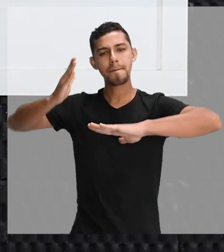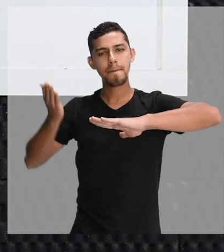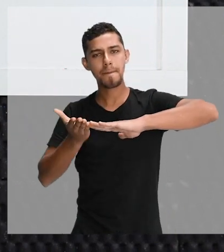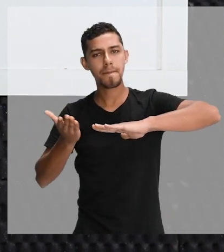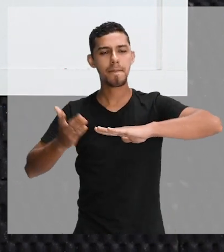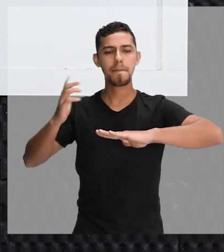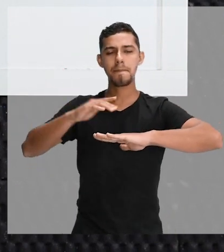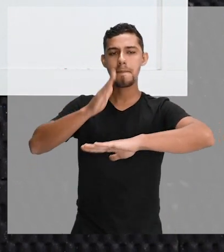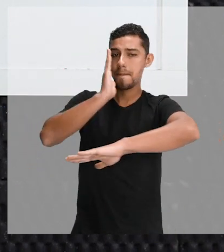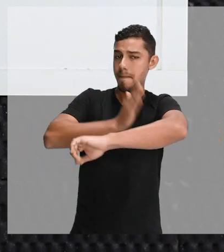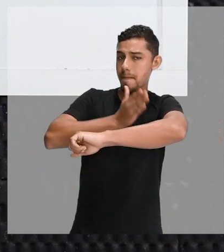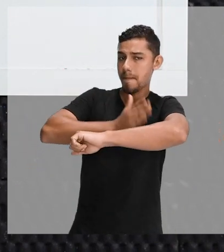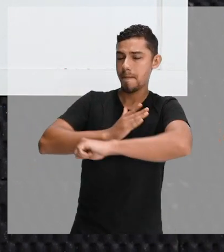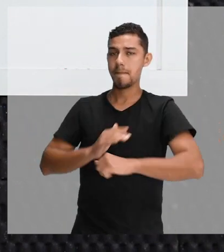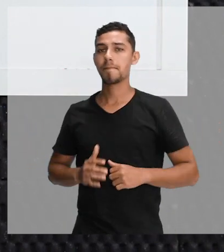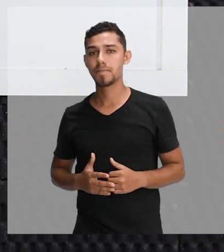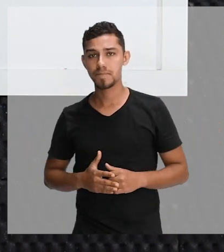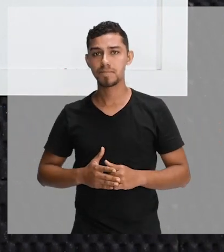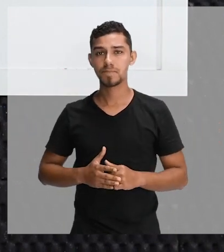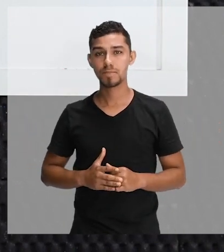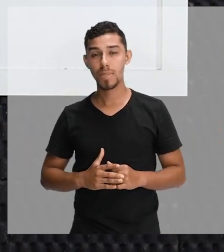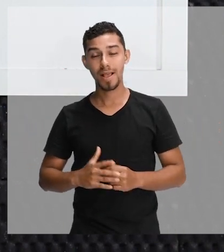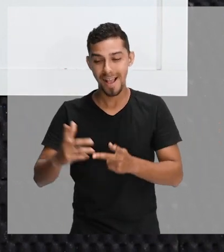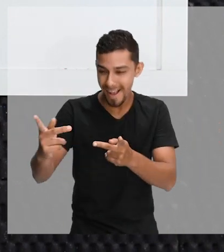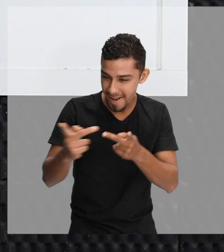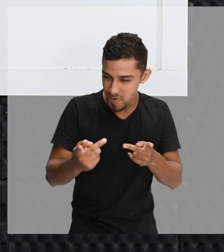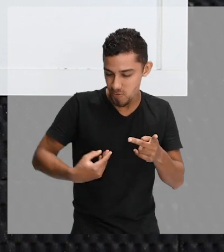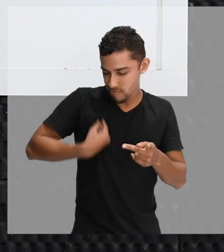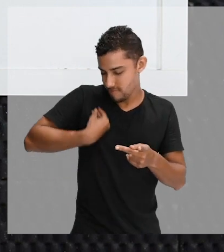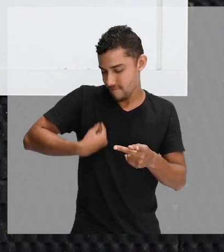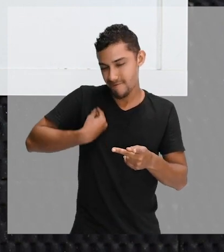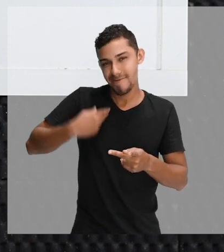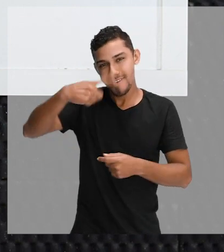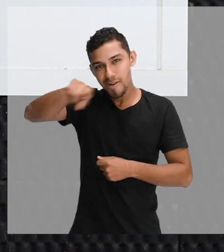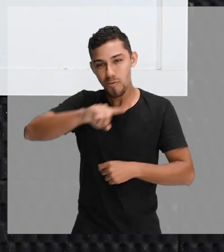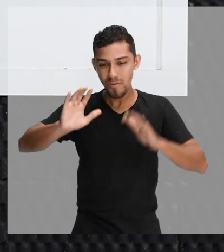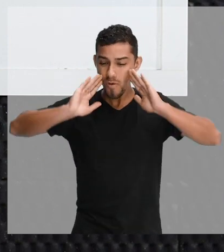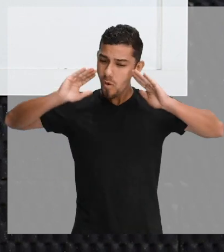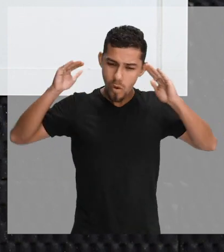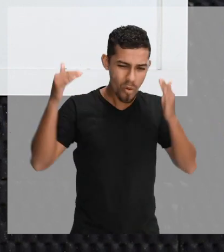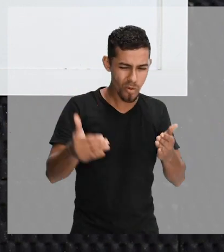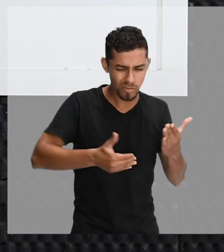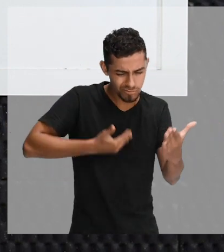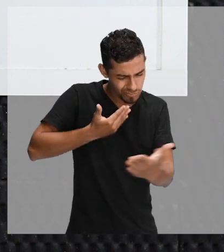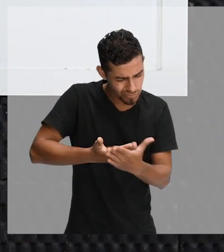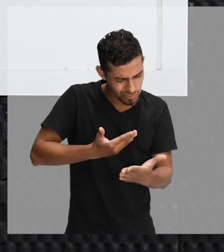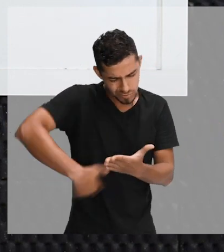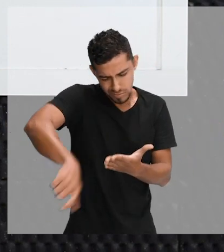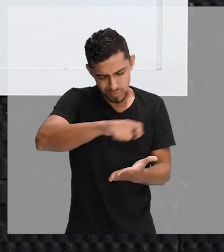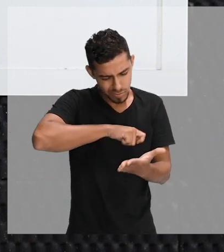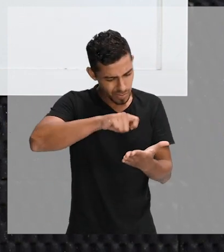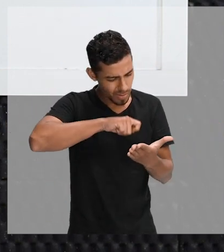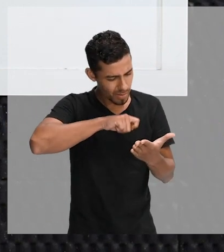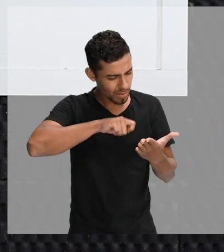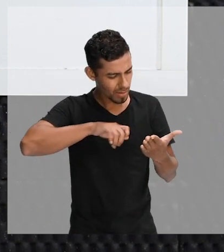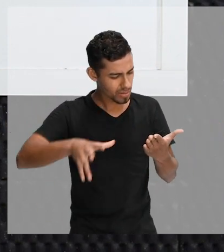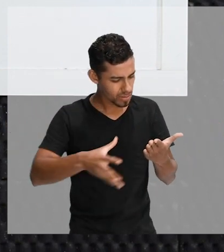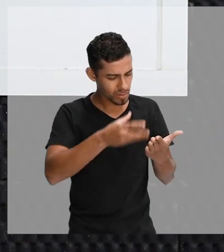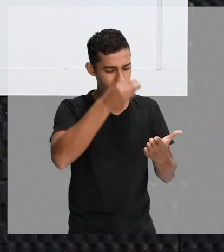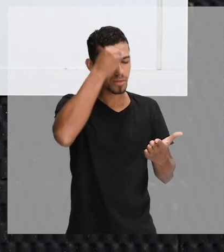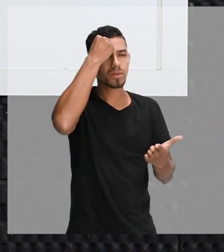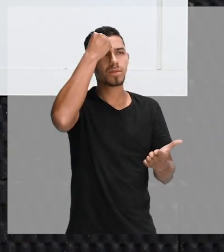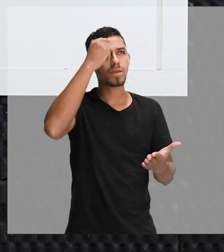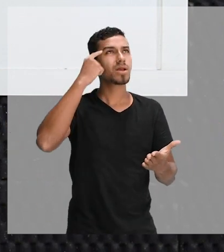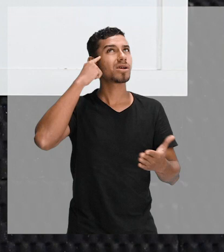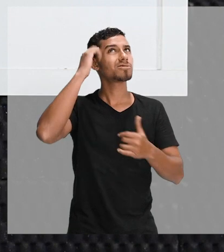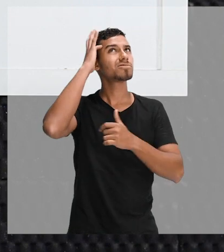Então eu conto com a tua participação aí, tendo foco e anotando aquilo que é preciso, não confiando